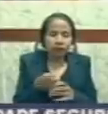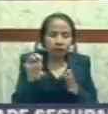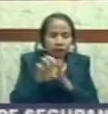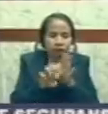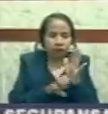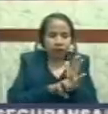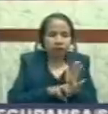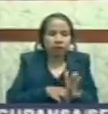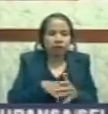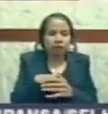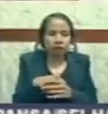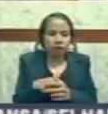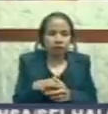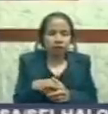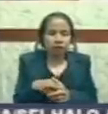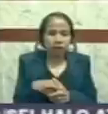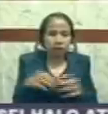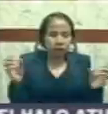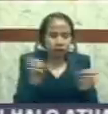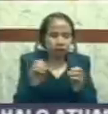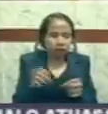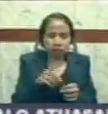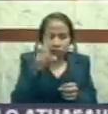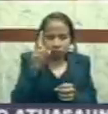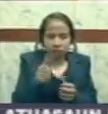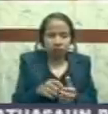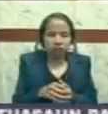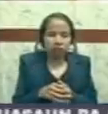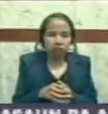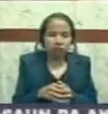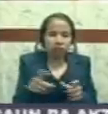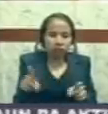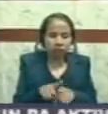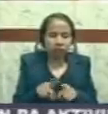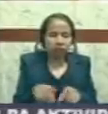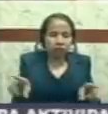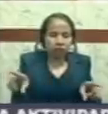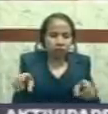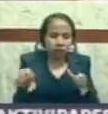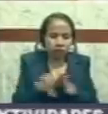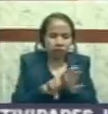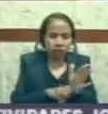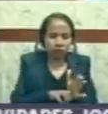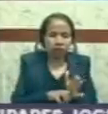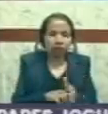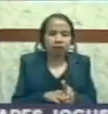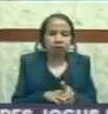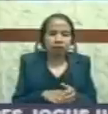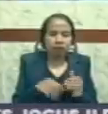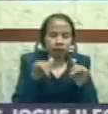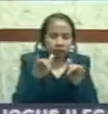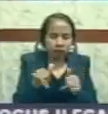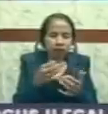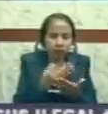estado, né? La os indivíduo, mas hane sin estado. Ne para aí depois, ne osan